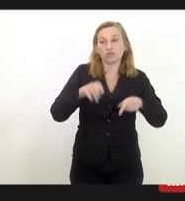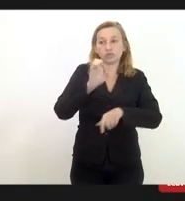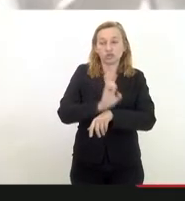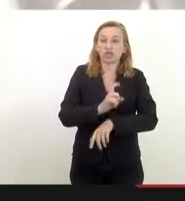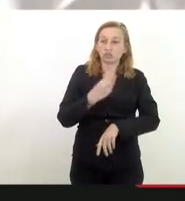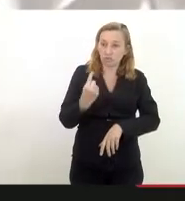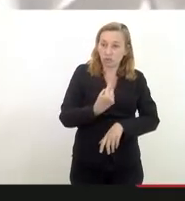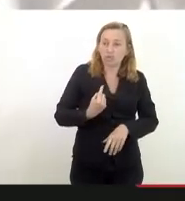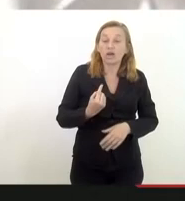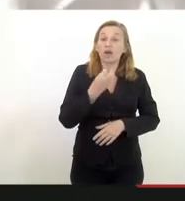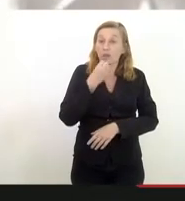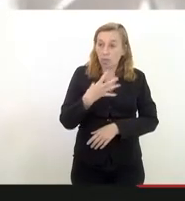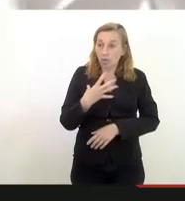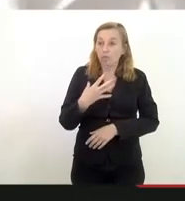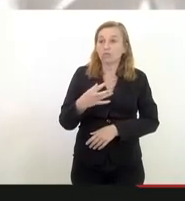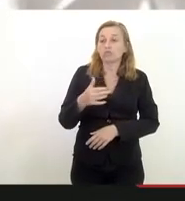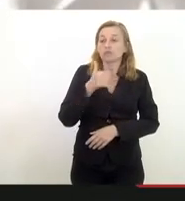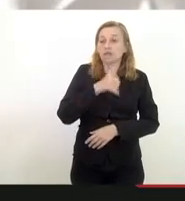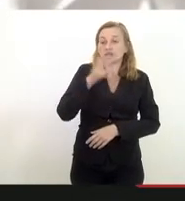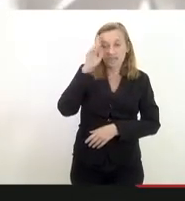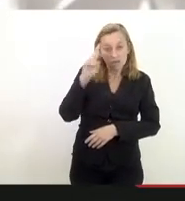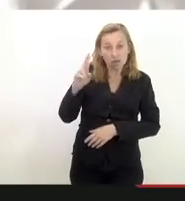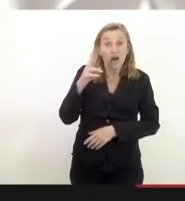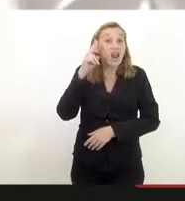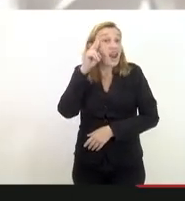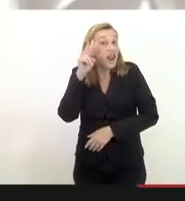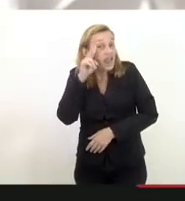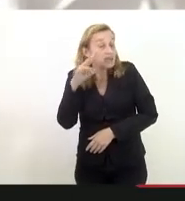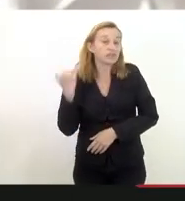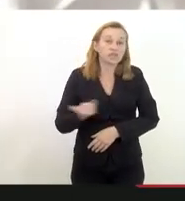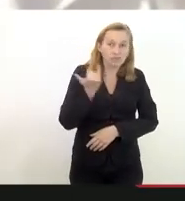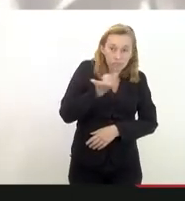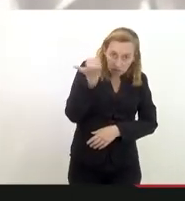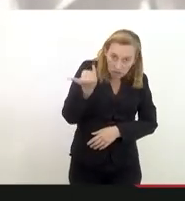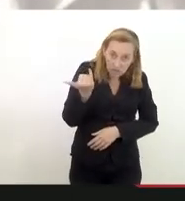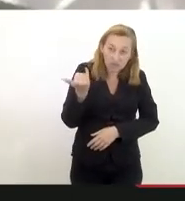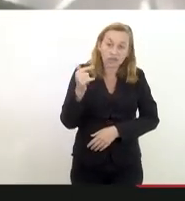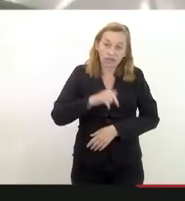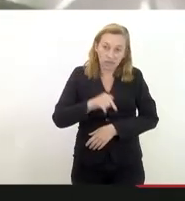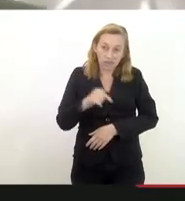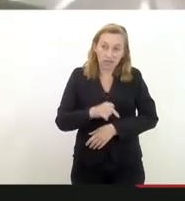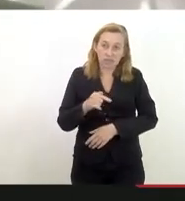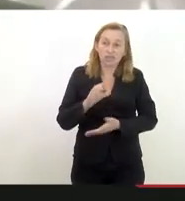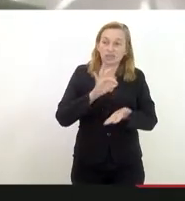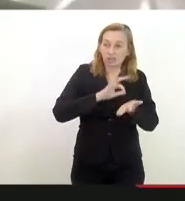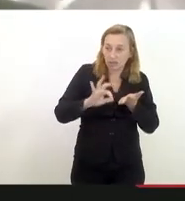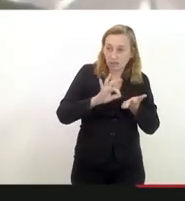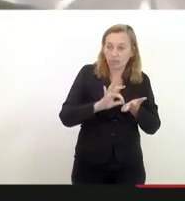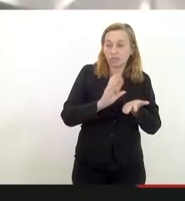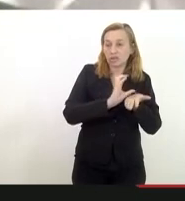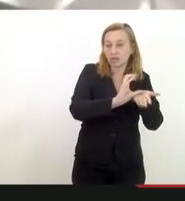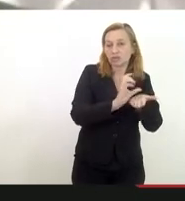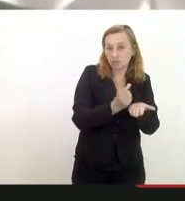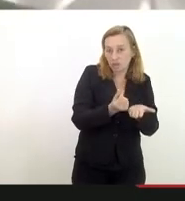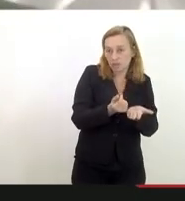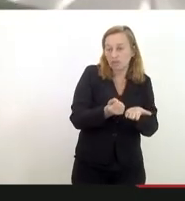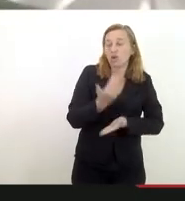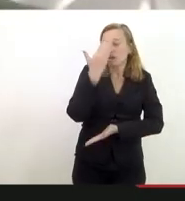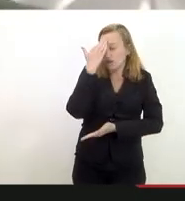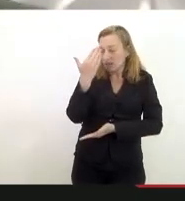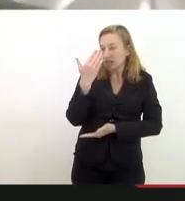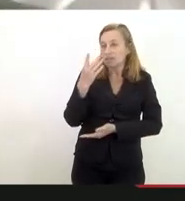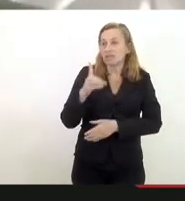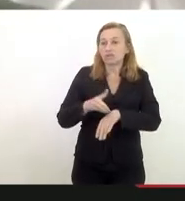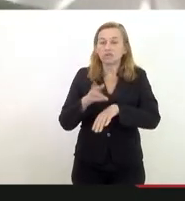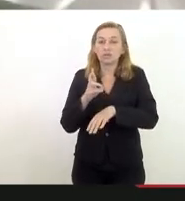Estado. Então, é muito bom quando a senhora nos lembra, né, da importância aqui da rubrica orçamentária. Agradecendo a